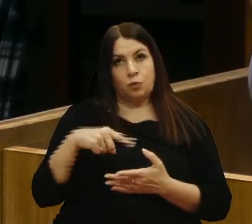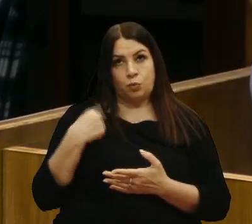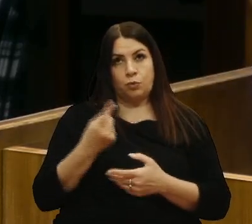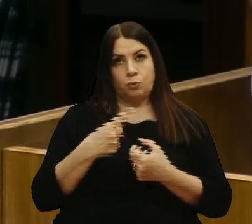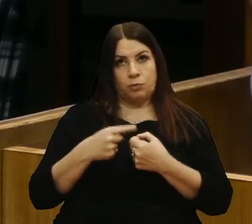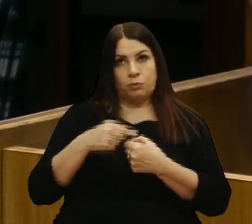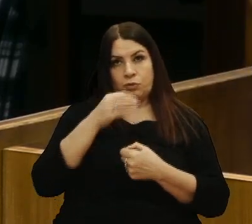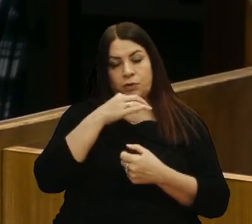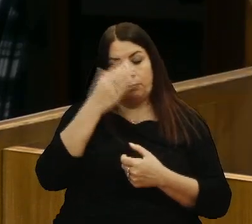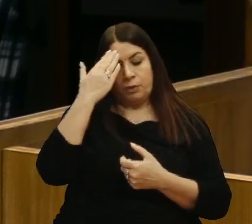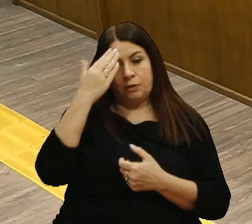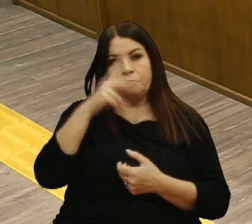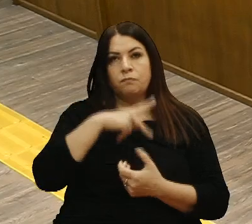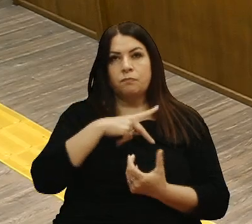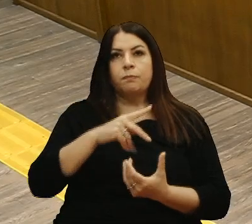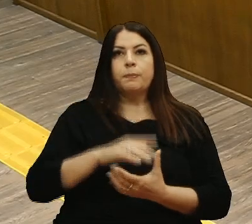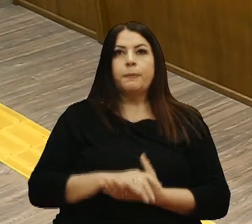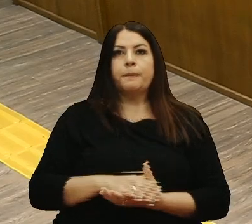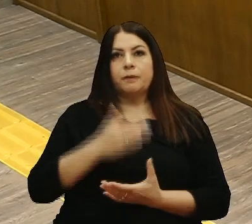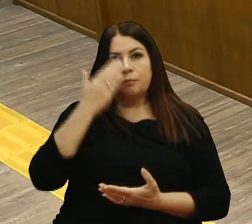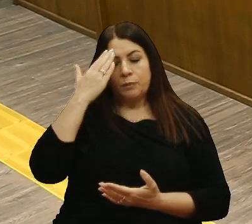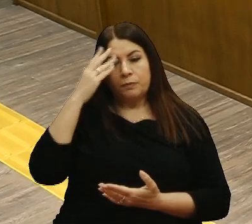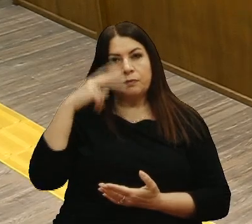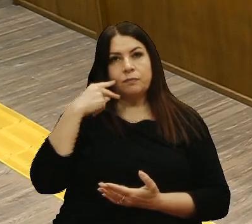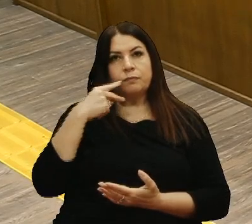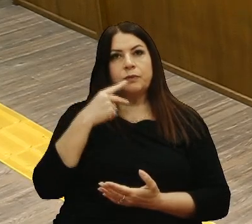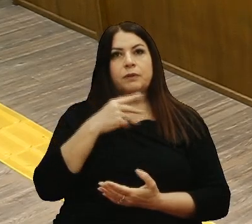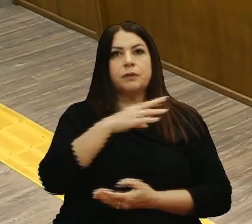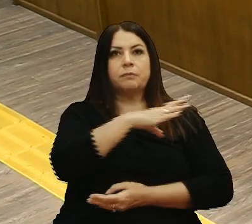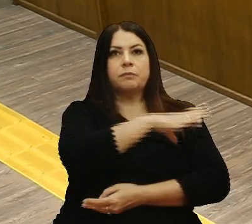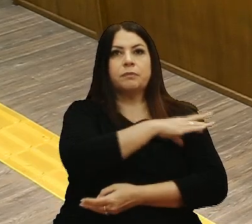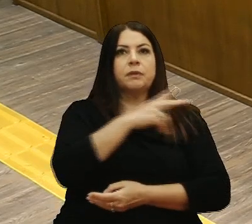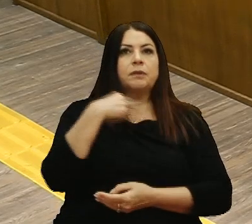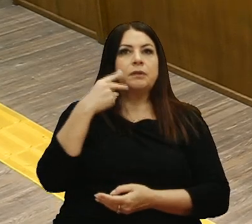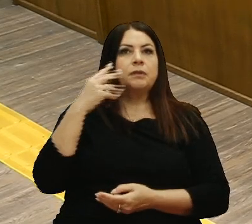município de Caxias do Sul. Muito obrigado, presidente. Obrigado, vereador Ramon. Com a palavra, a vereadora Andressa Marques.